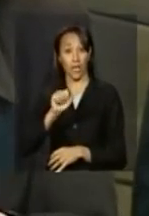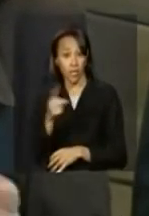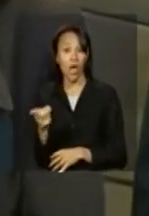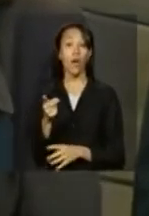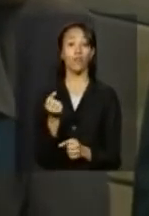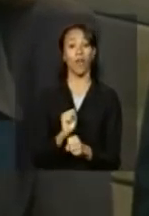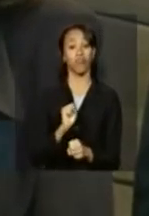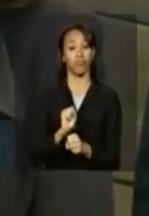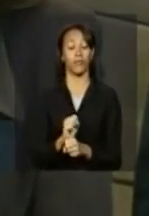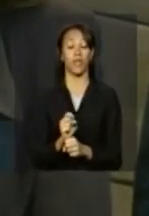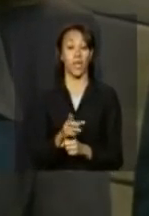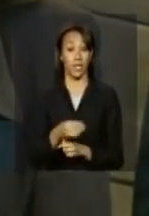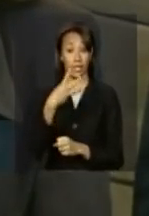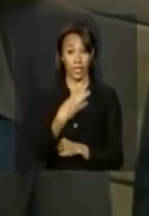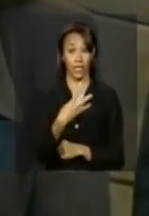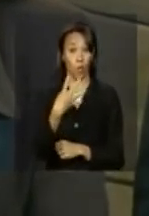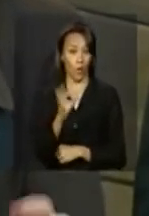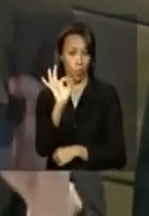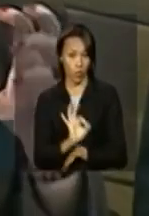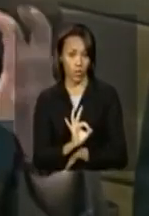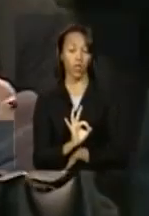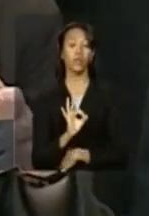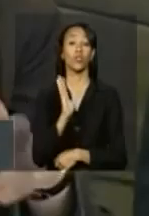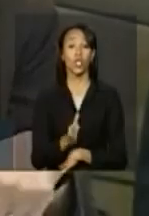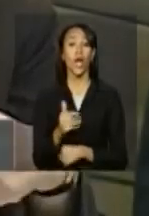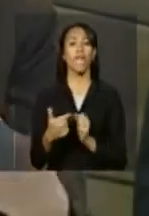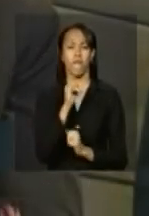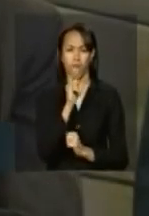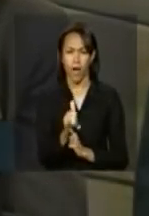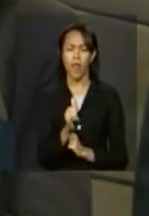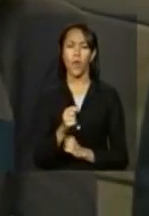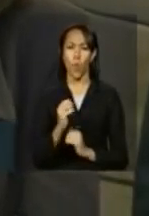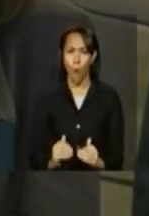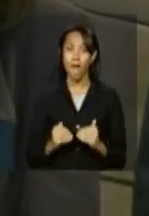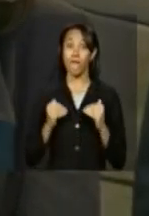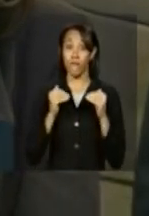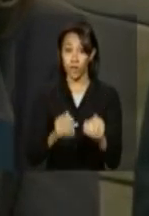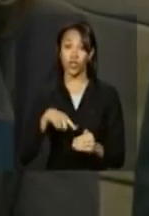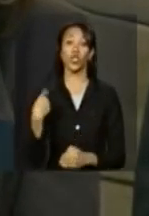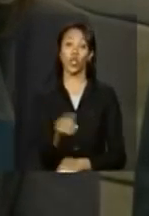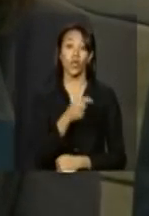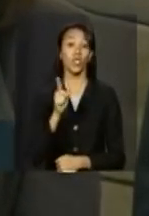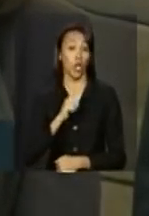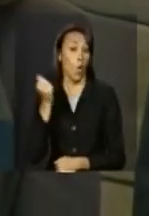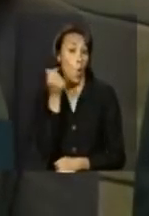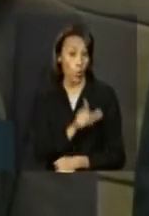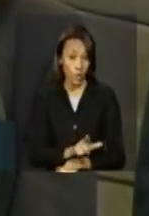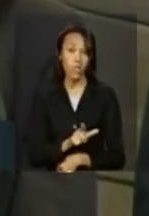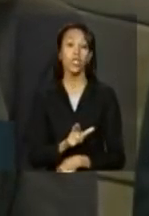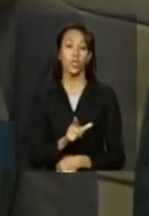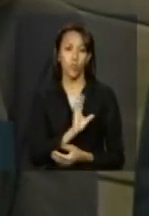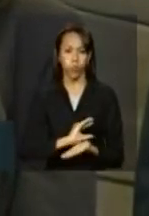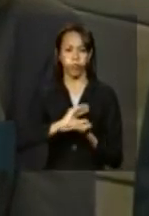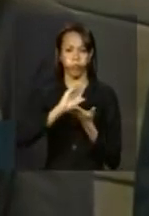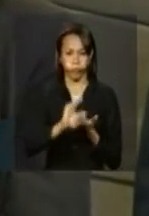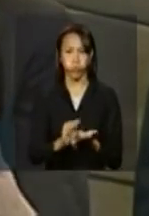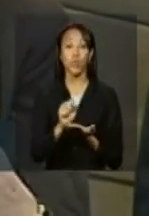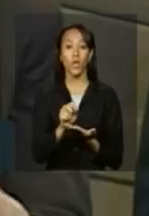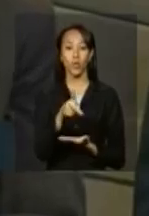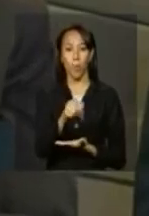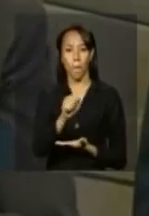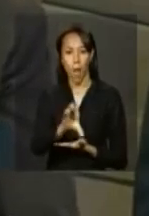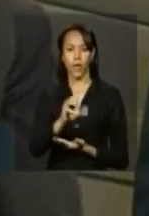Portanto, esse número de 34% indica bem o avanço que a gente tem nos investimentos do PAC 2.